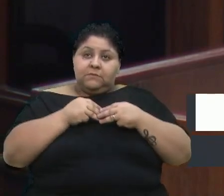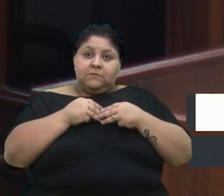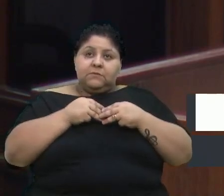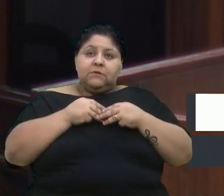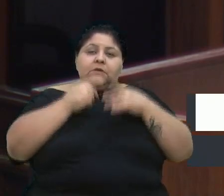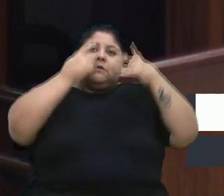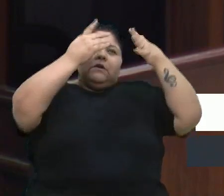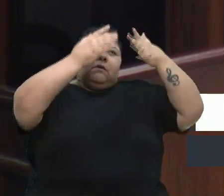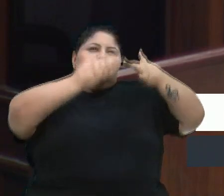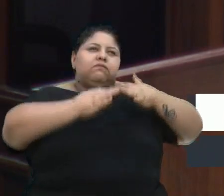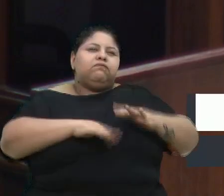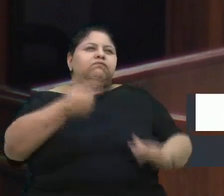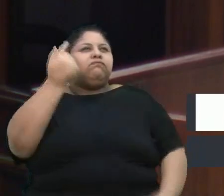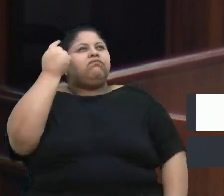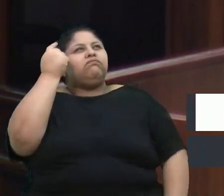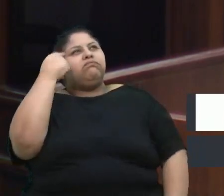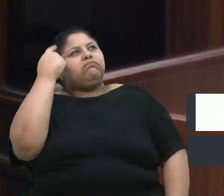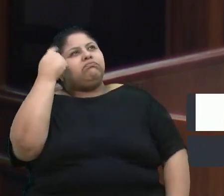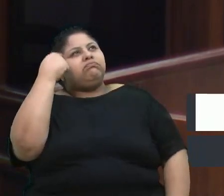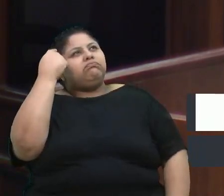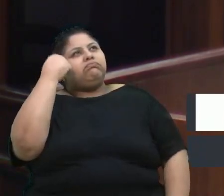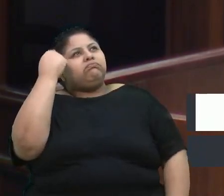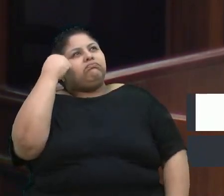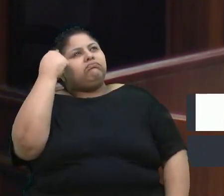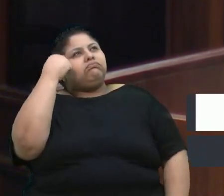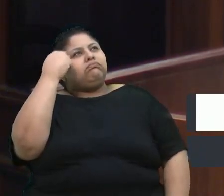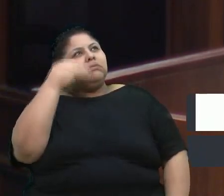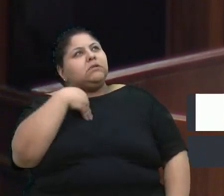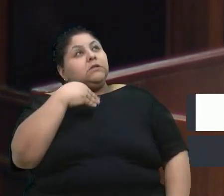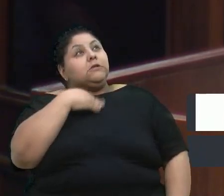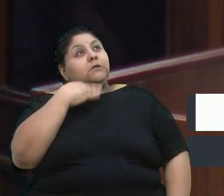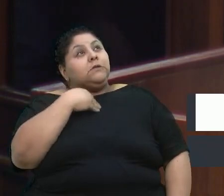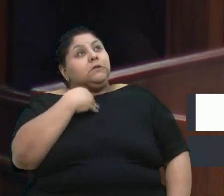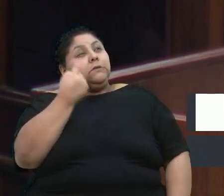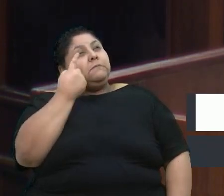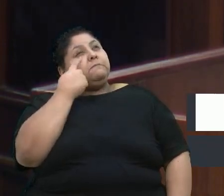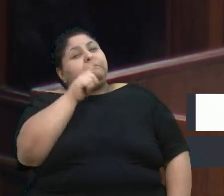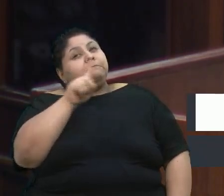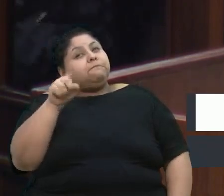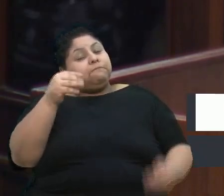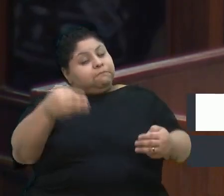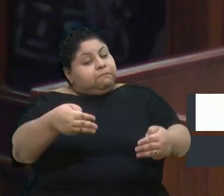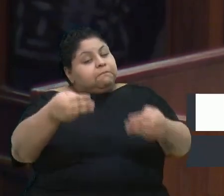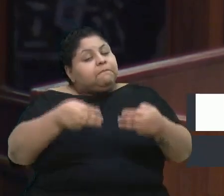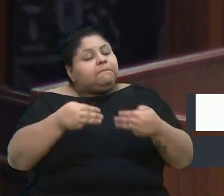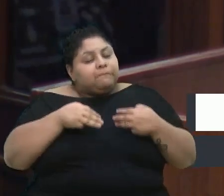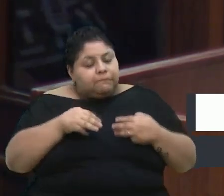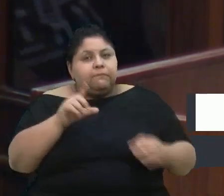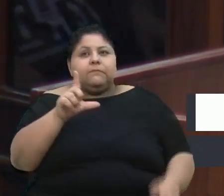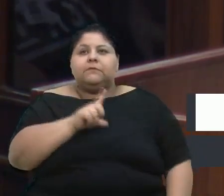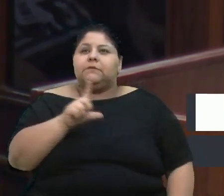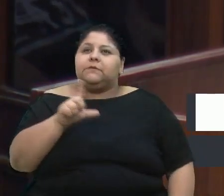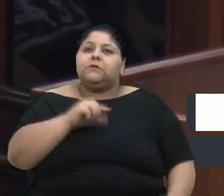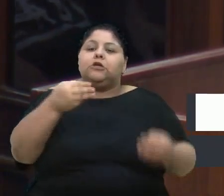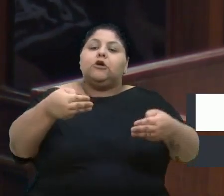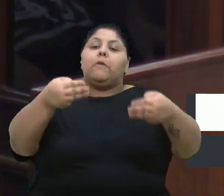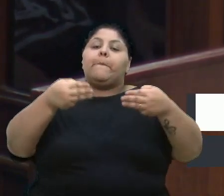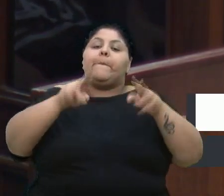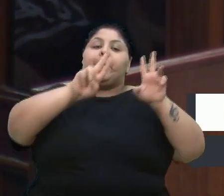processo de reflexão. No meu ponto de vista, essa moção ela teria que ser moção da